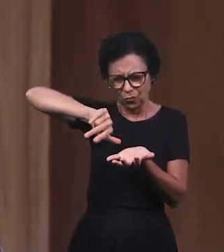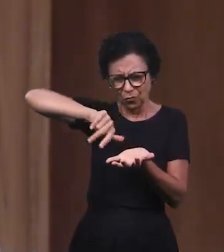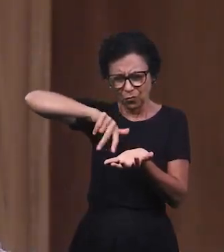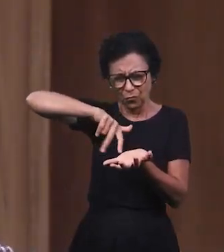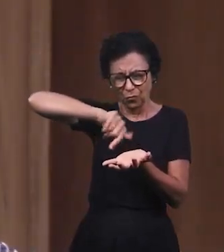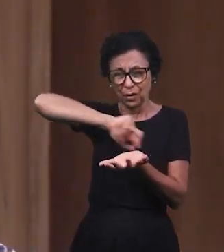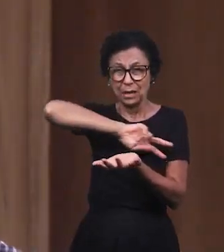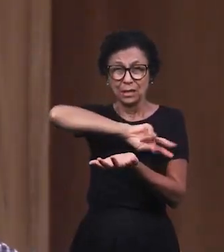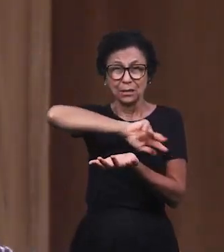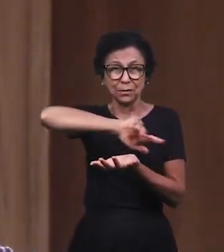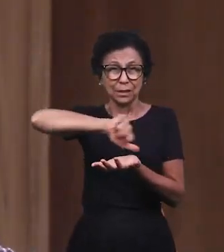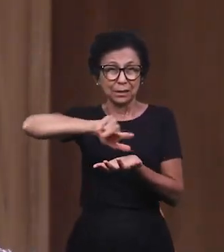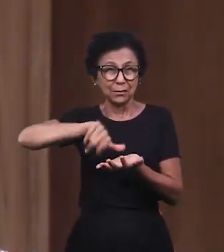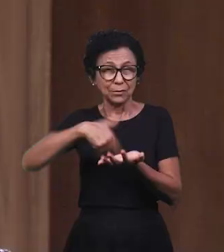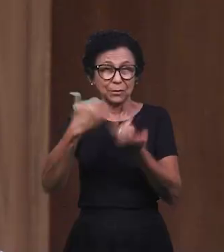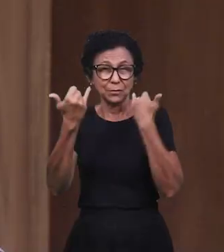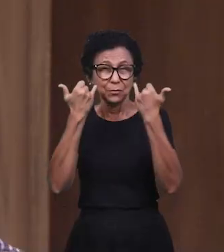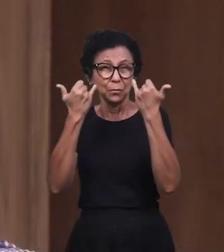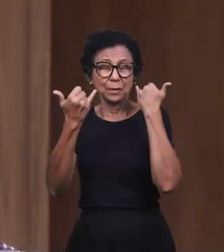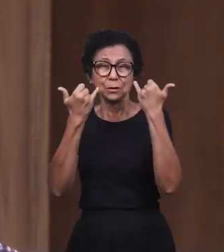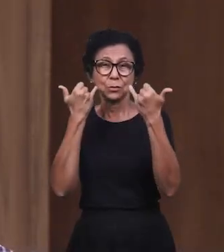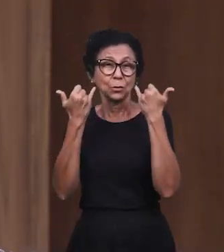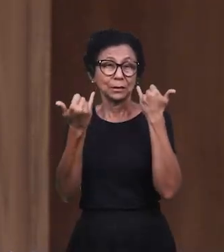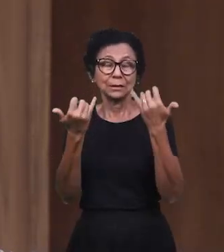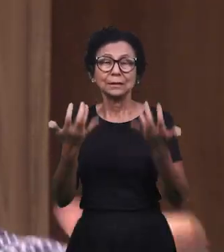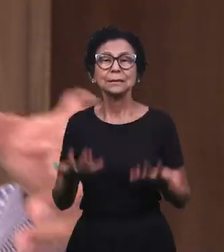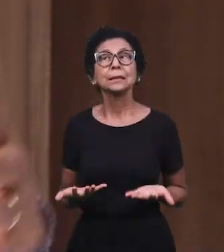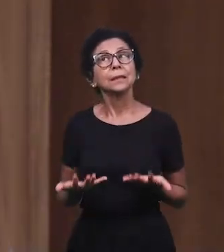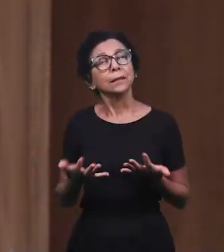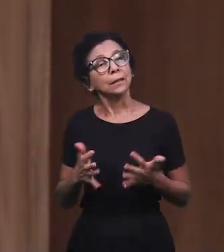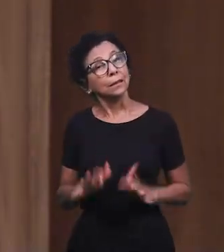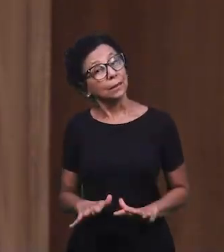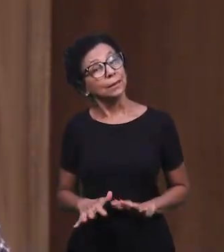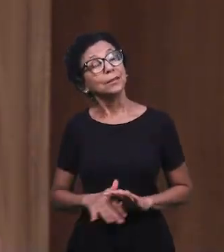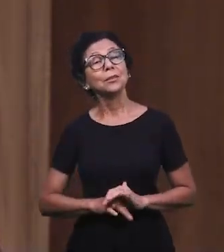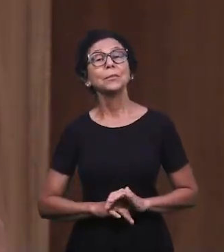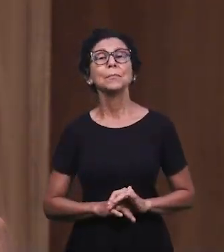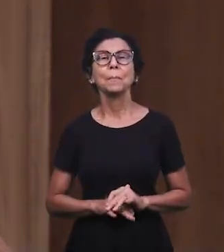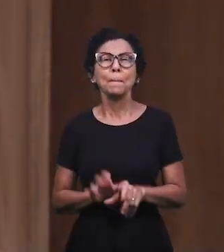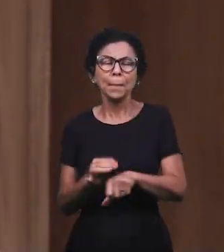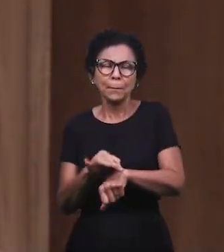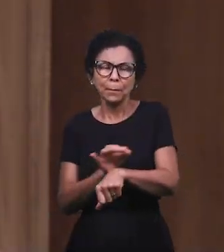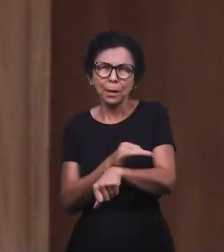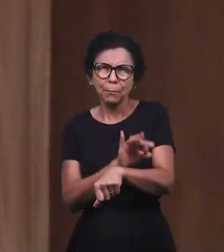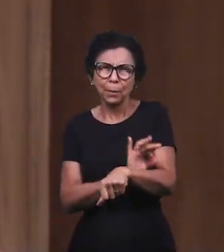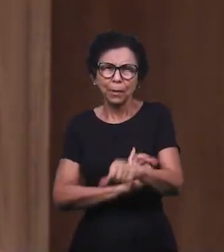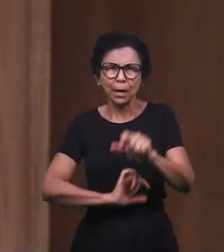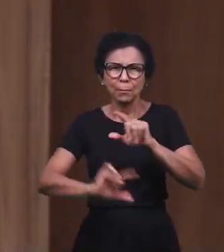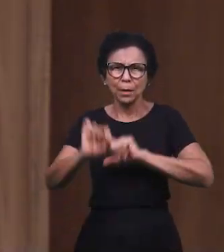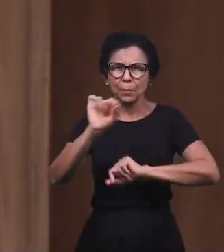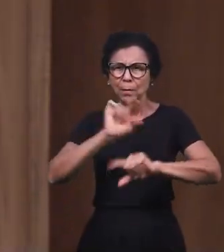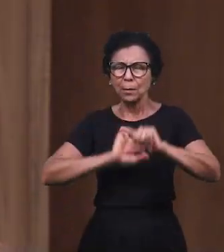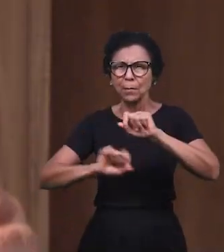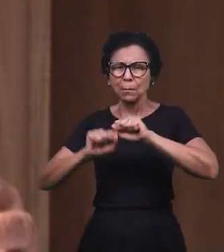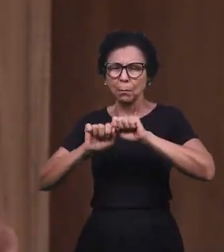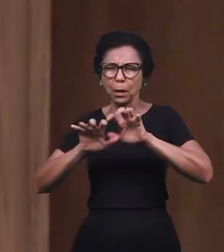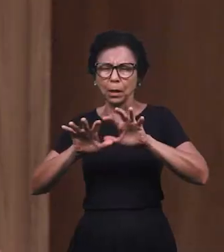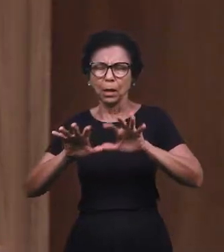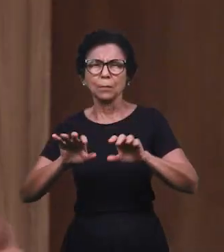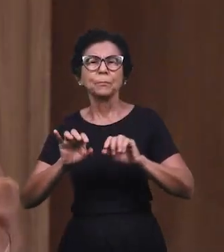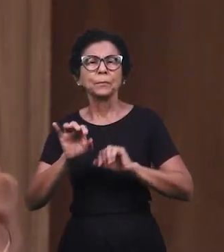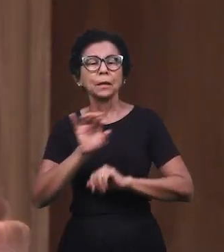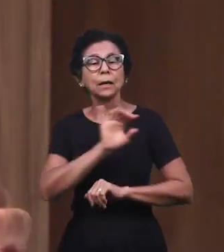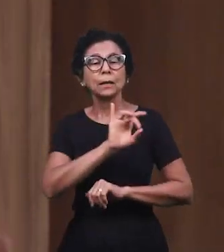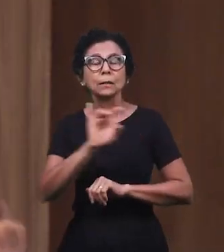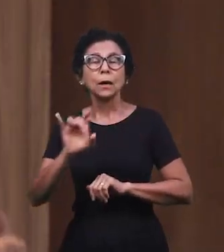incalculável de informações, né, e que estão ali arbitrariamente dispostas,